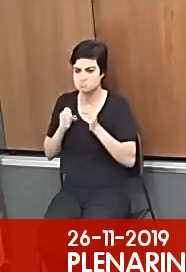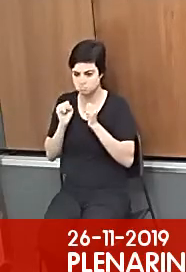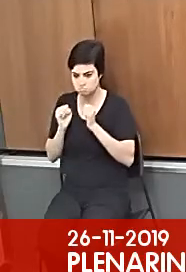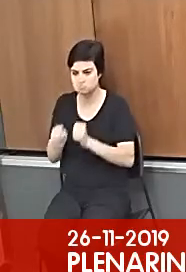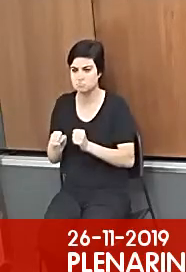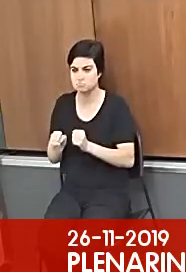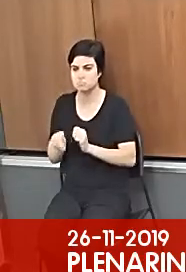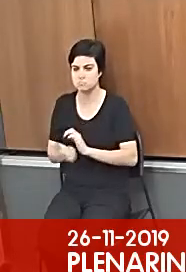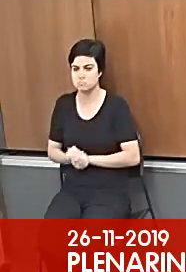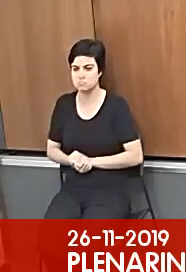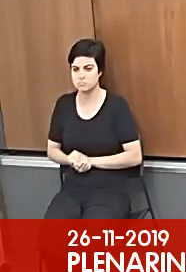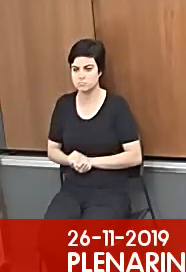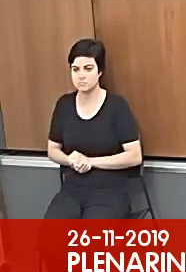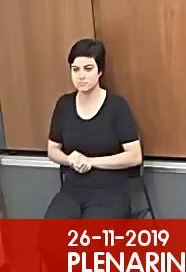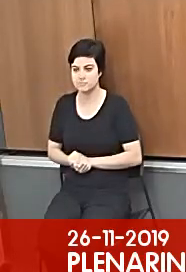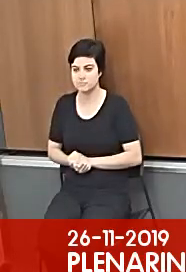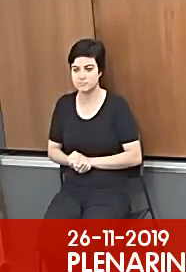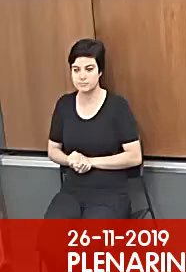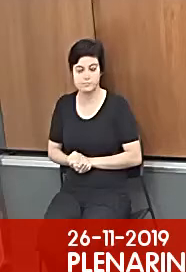falar.